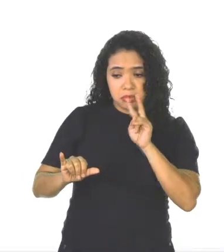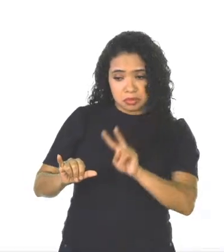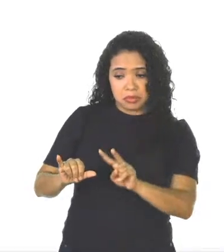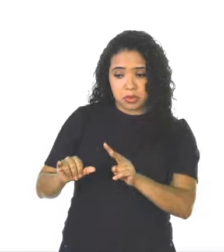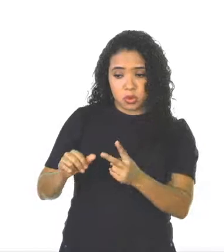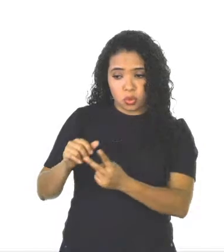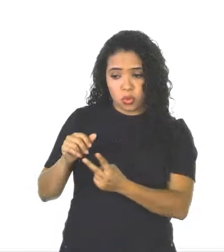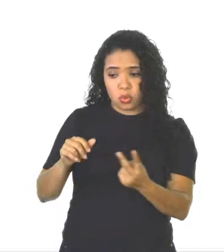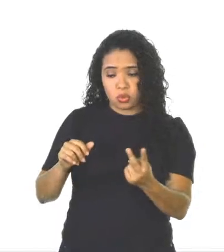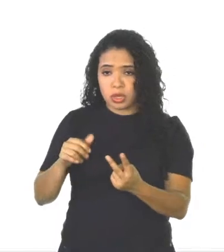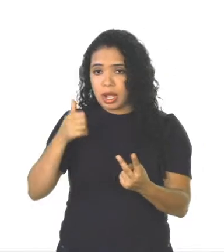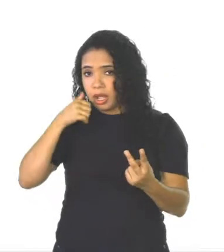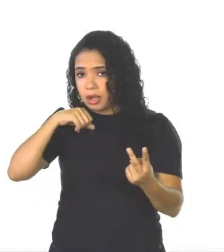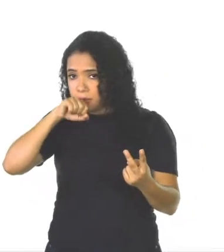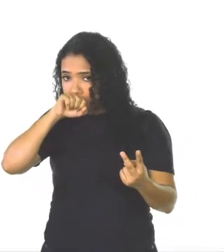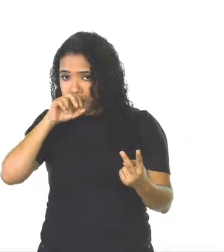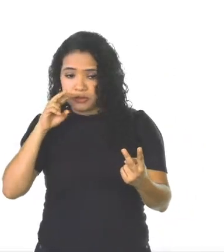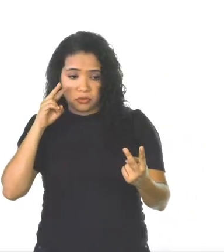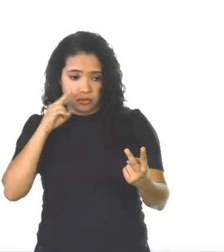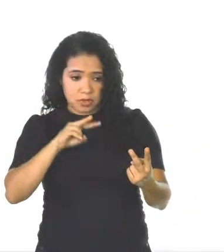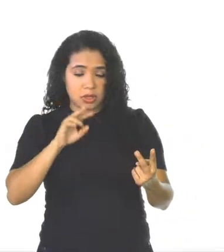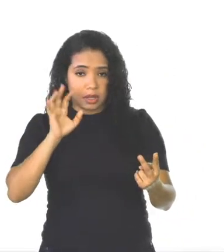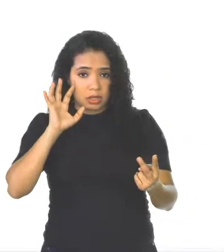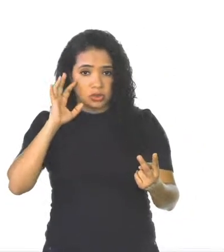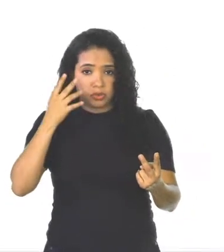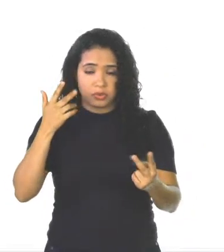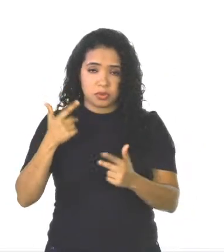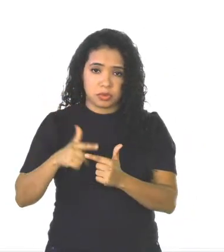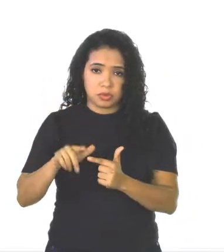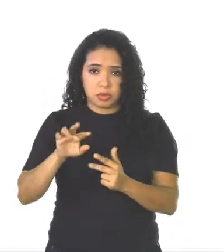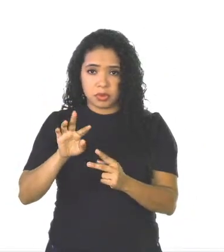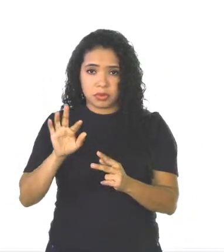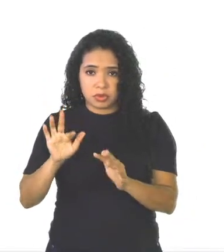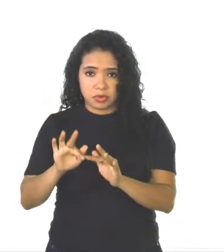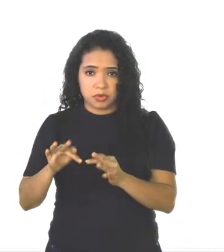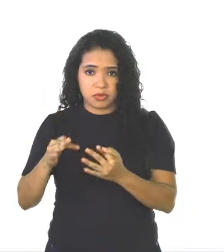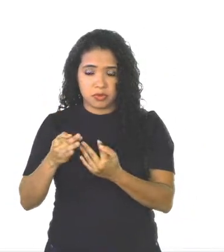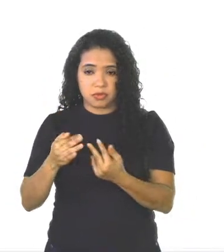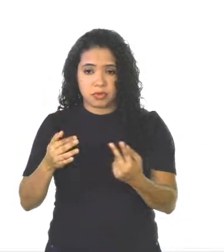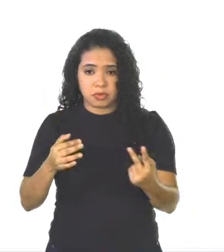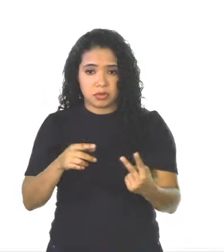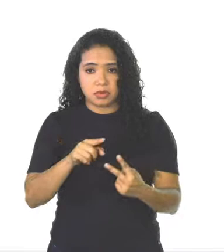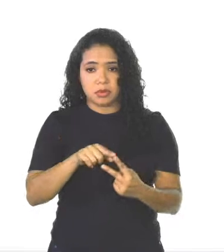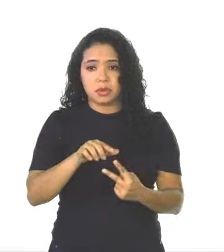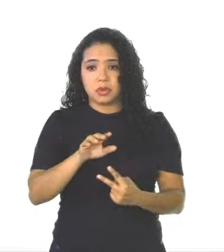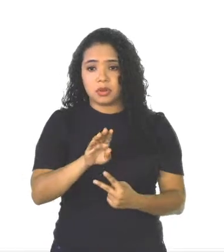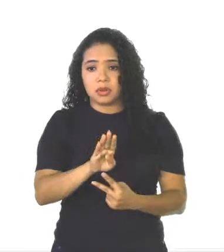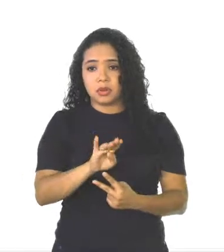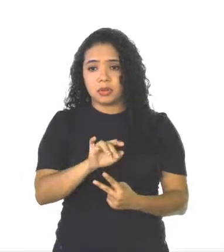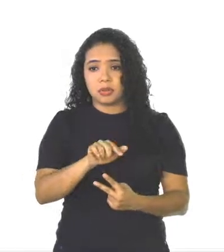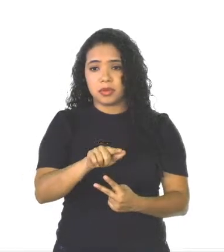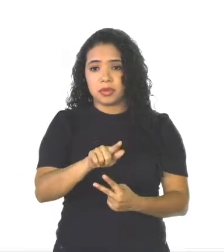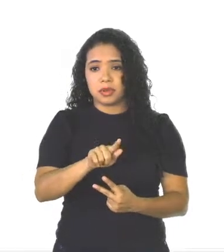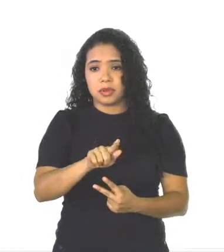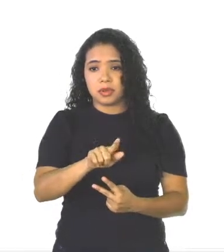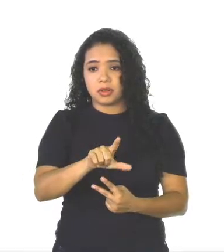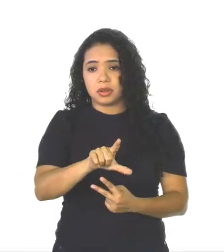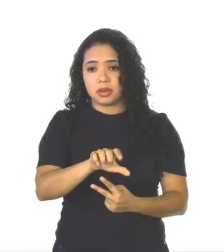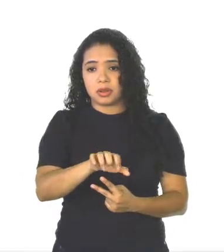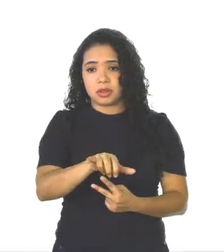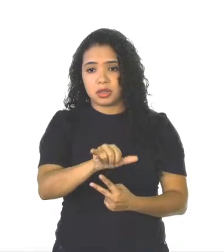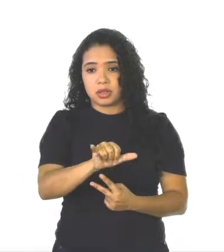uma oportunidade para resolver os problemas da família. Mr. Bingley, um homem